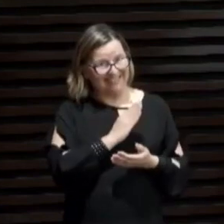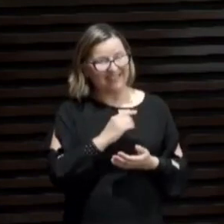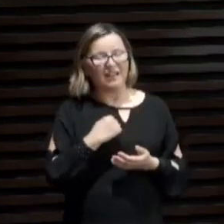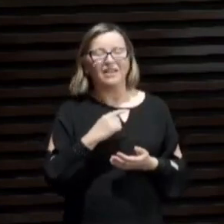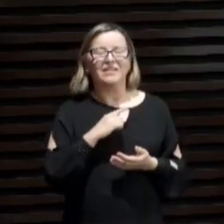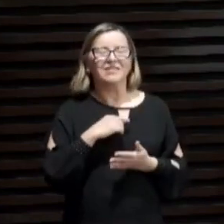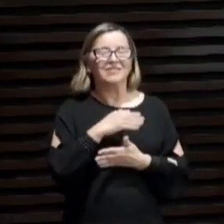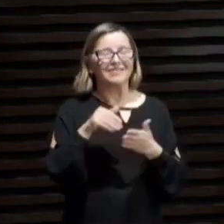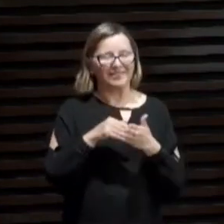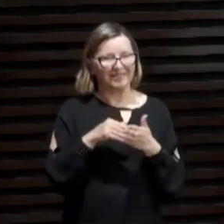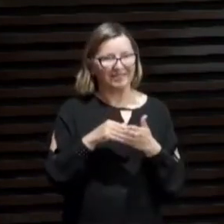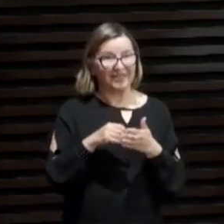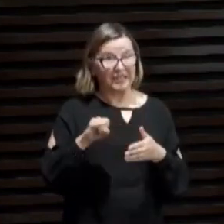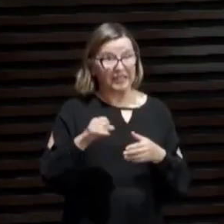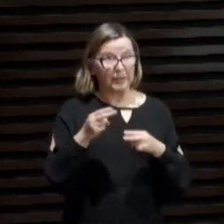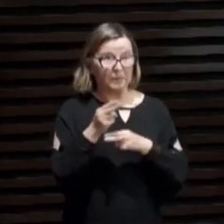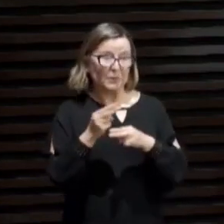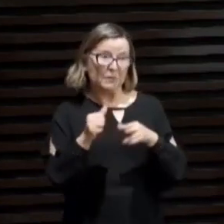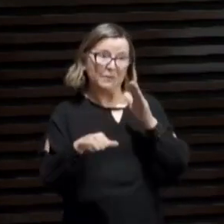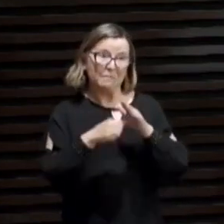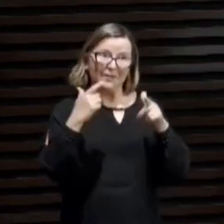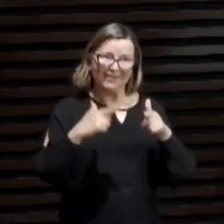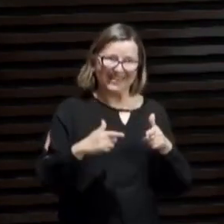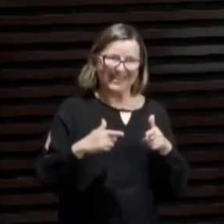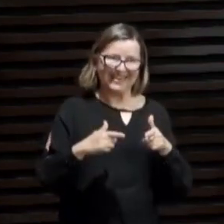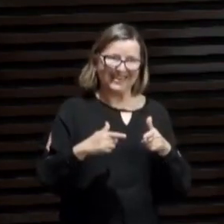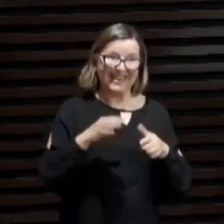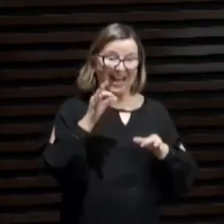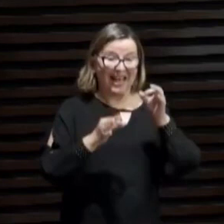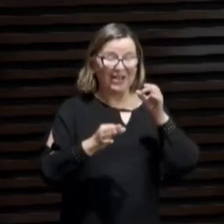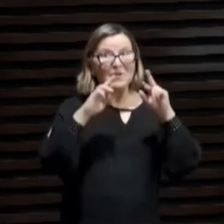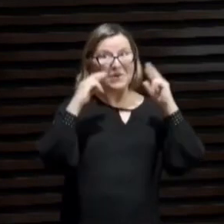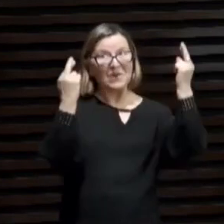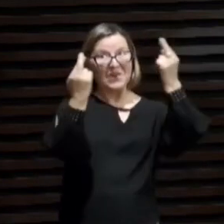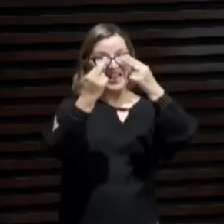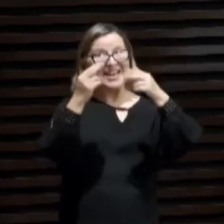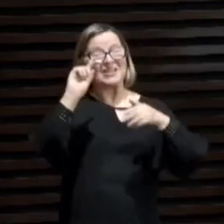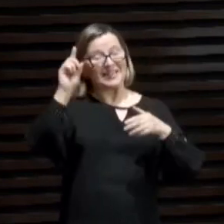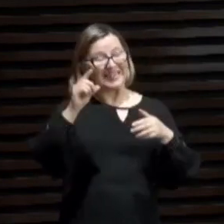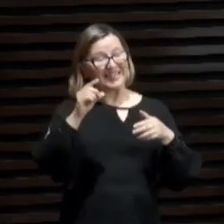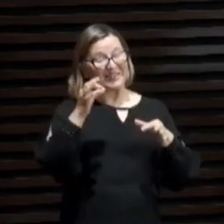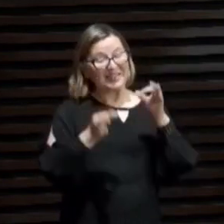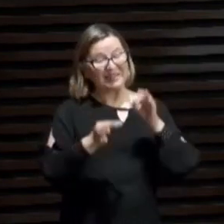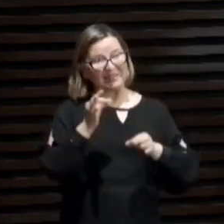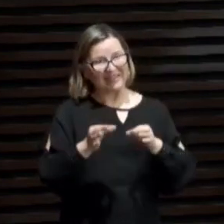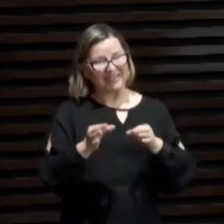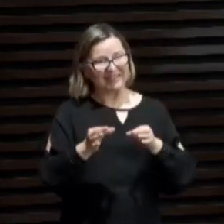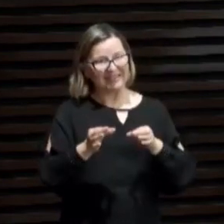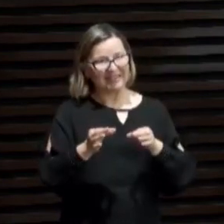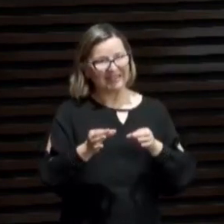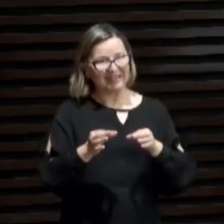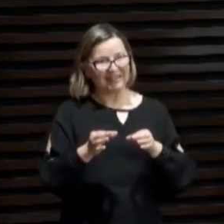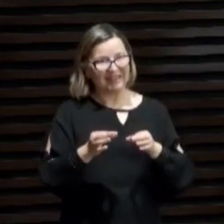primeiro lugar o reino dEle, a justiça dEle, as demais coisas vão ser o quê? Acrescentadas. Você sabe por